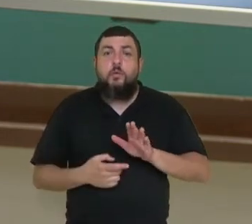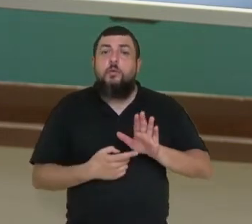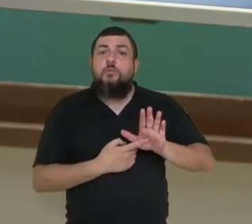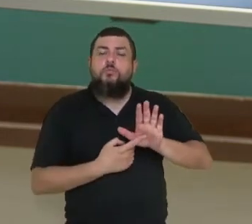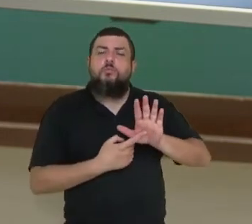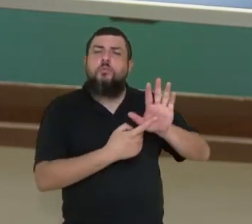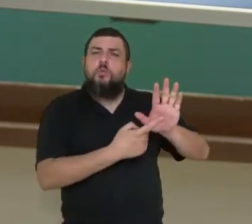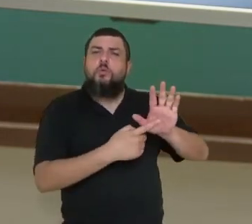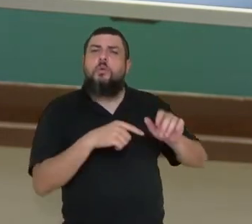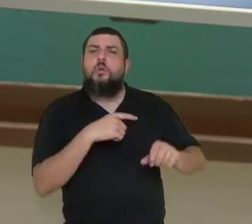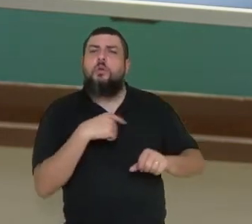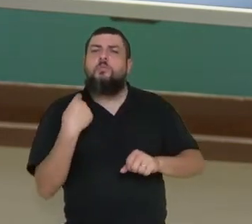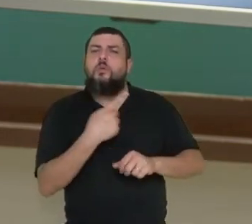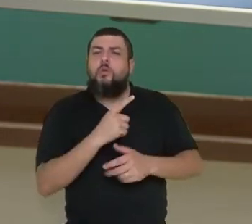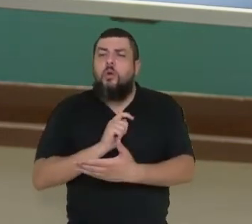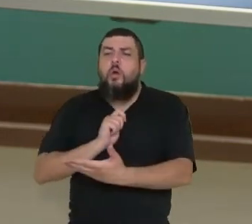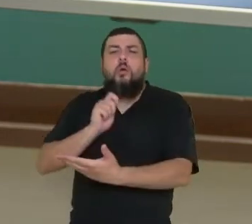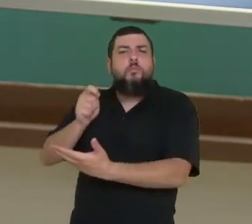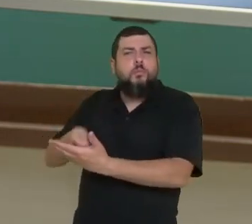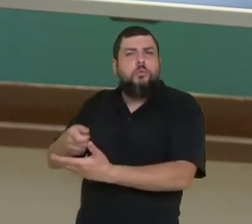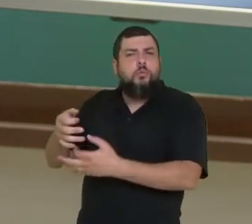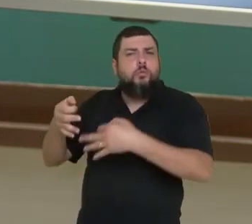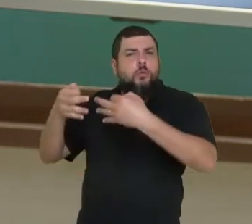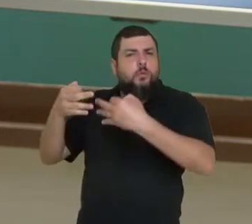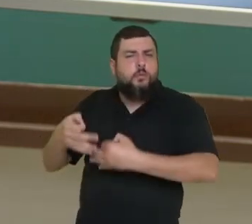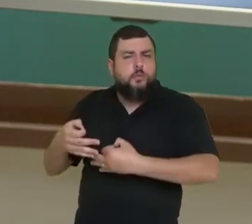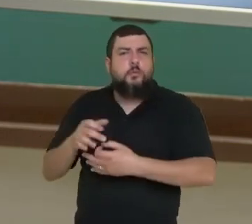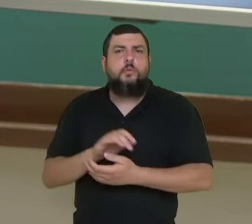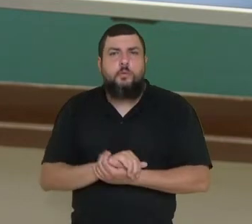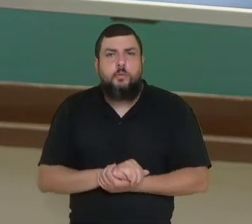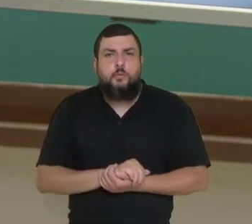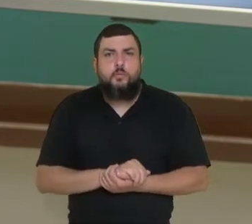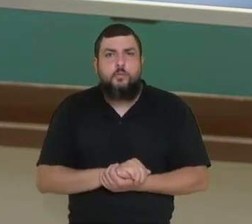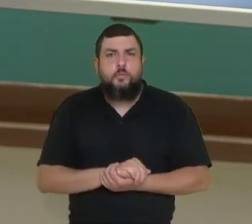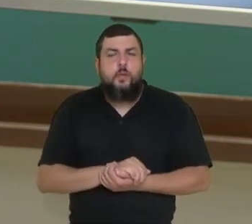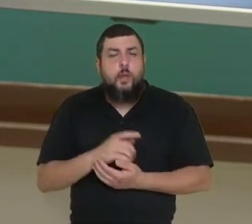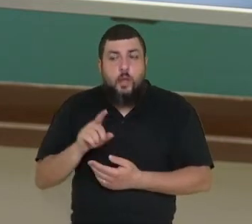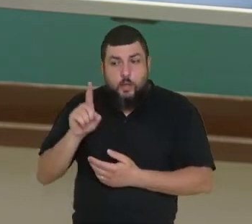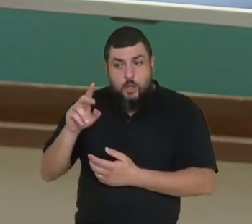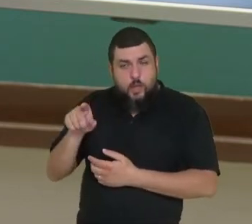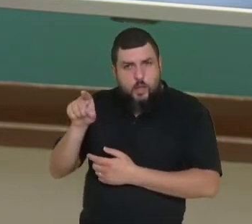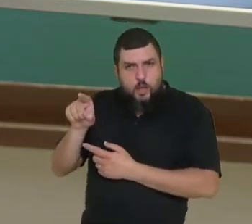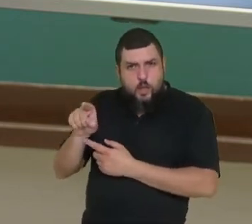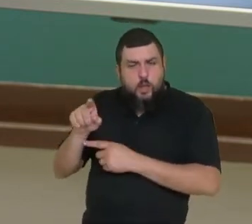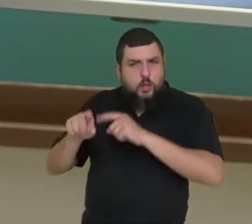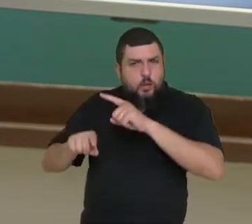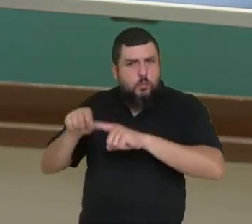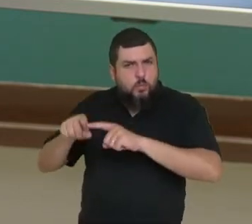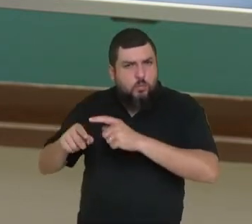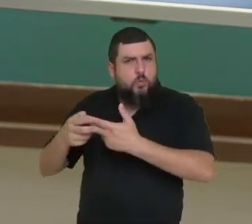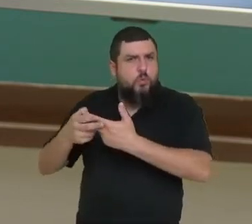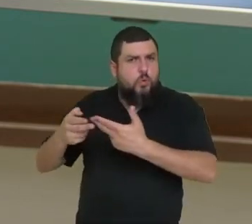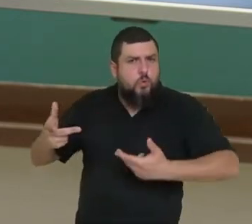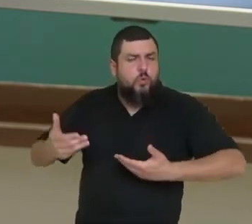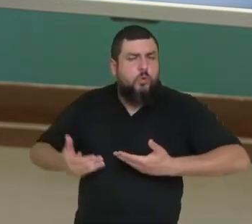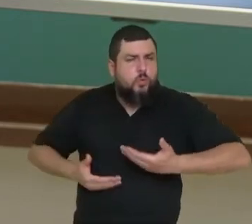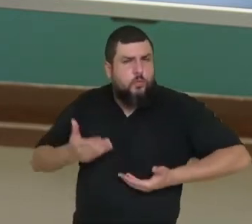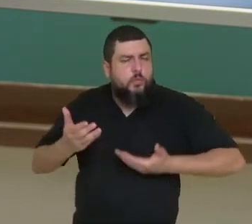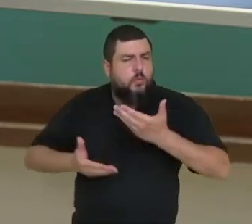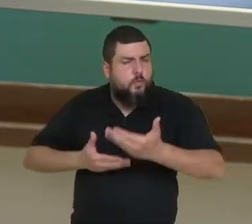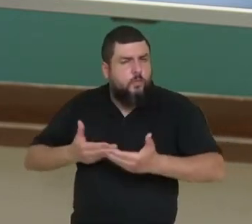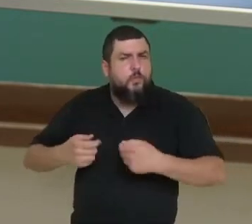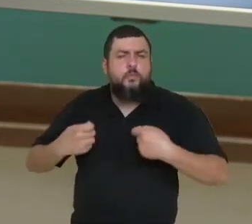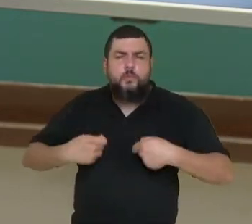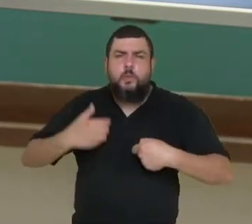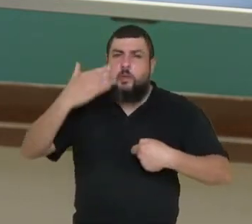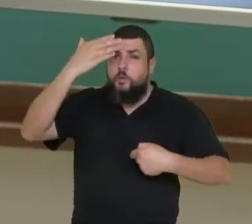obrigação fazendo o pagamento, efetuando o pagamento daquele serviço contratado ou daquele produto adquirido, né? Então, temos que comprovar,